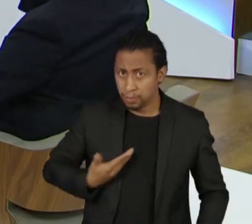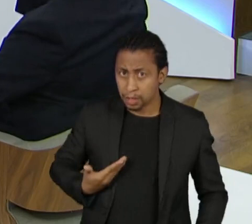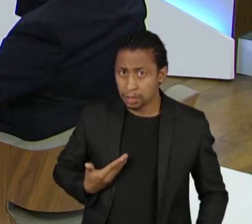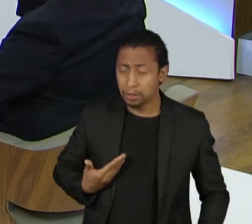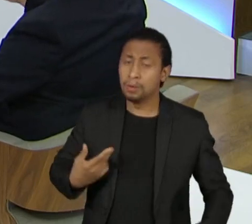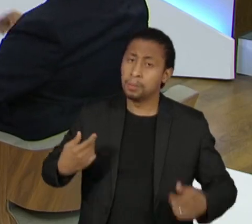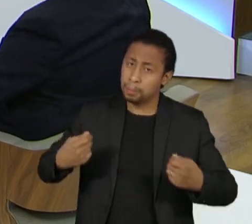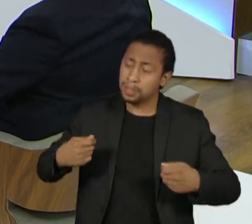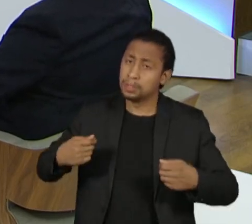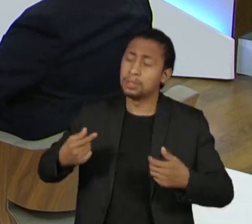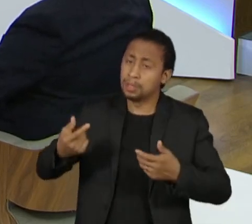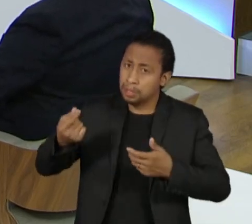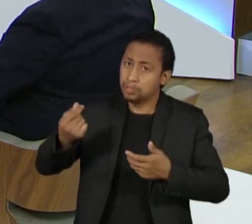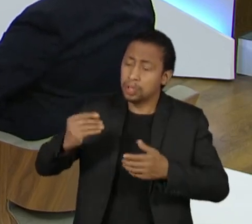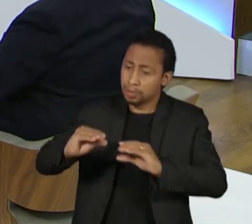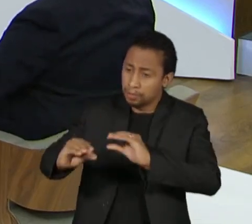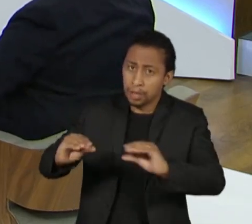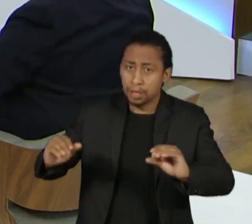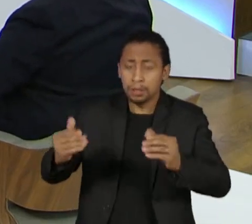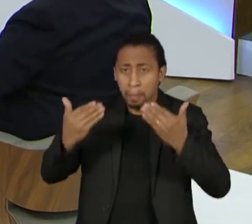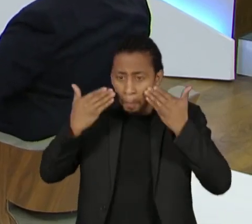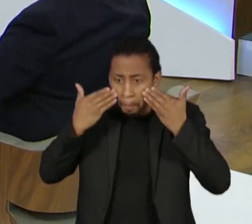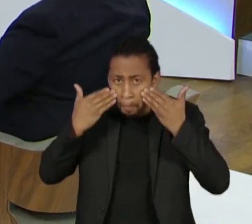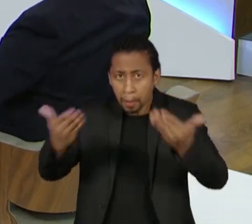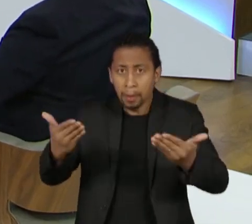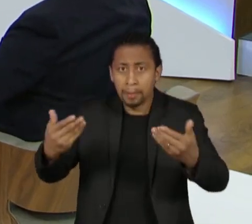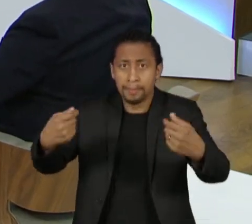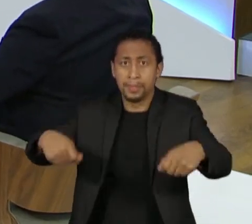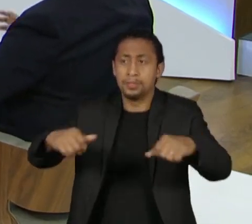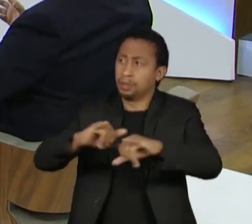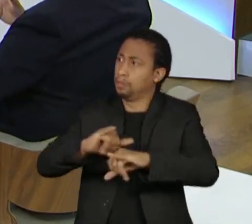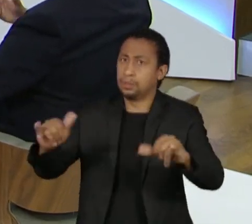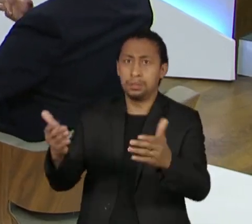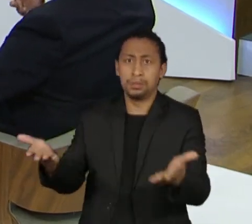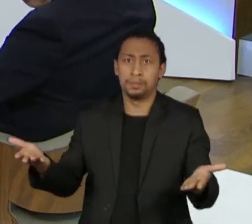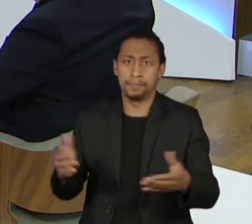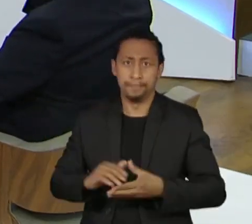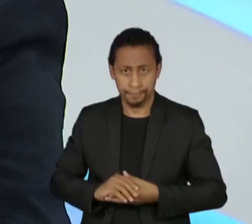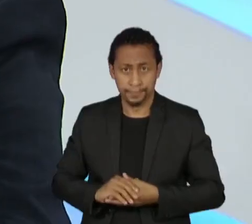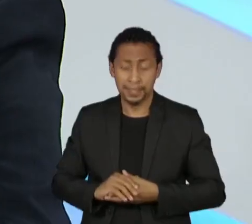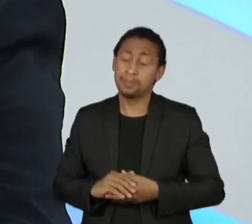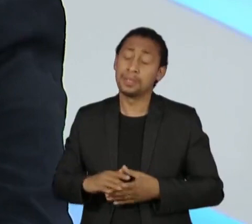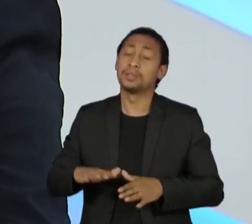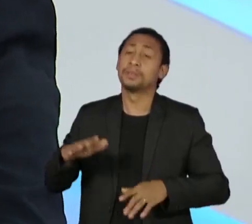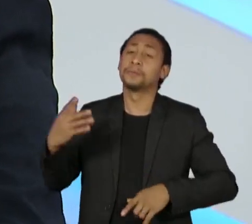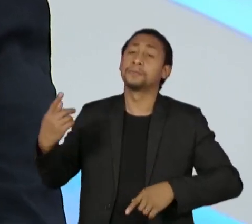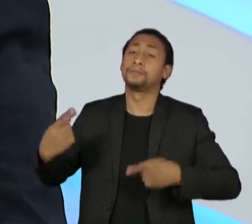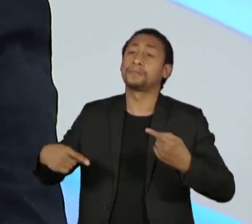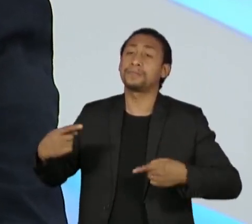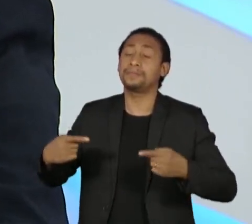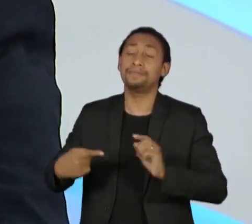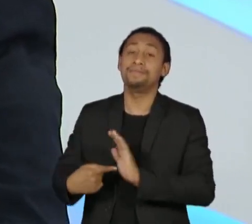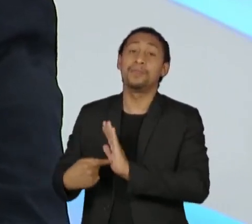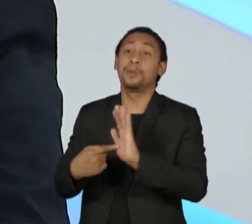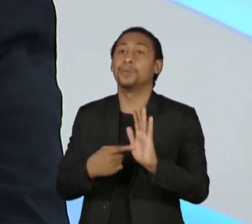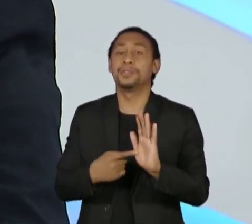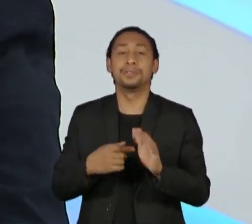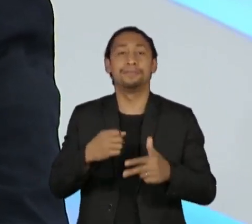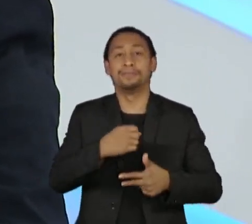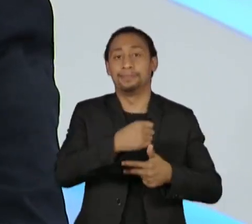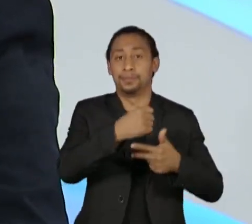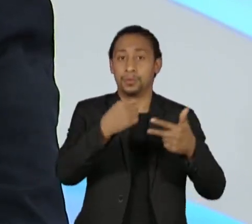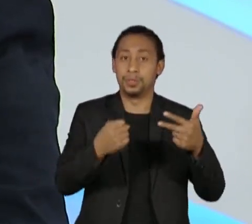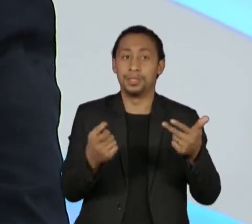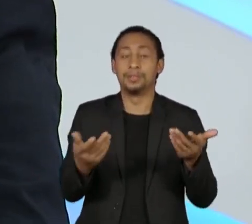com publicidade. Politicamente, isso significou um reenquadramento do equilíbrio entre os poderes